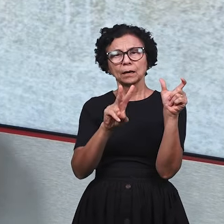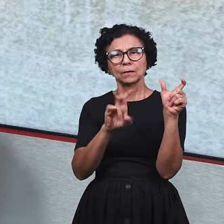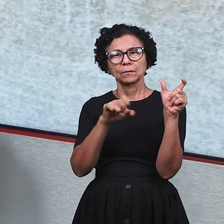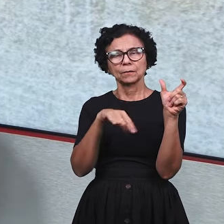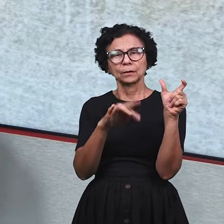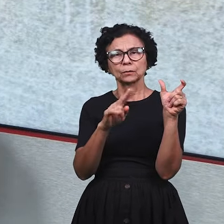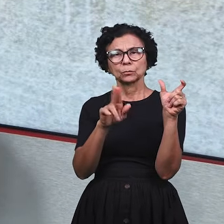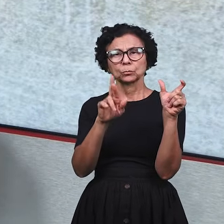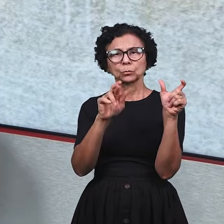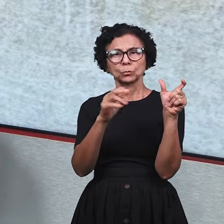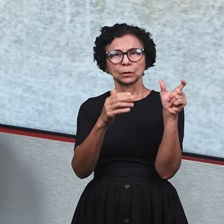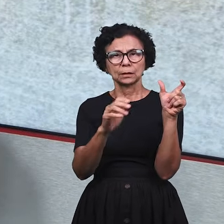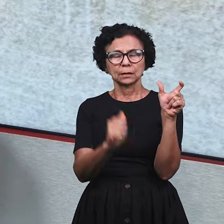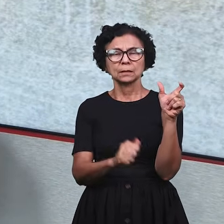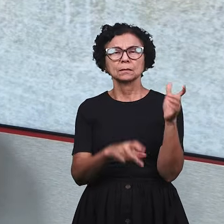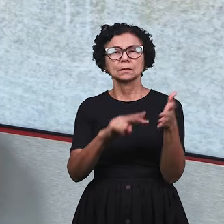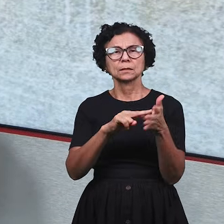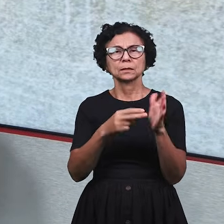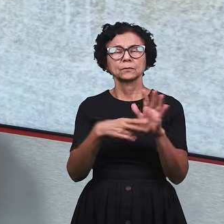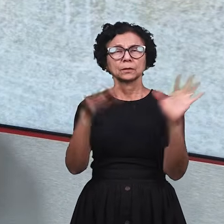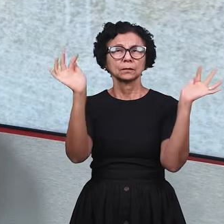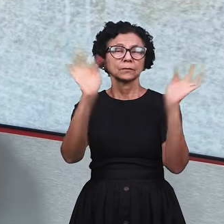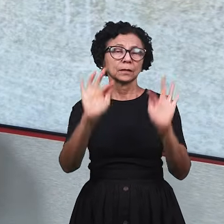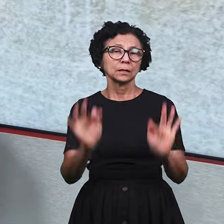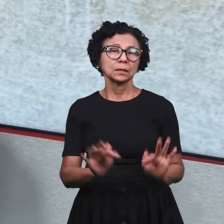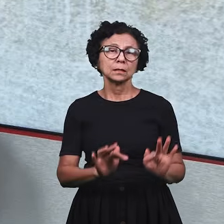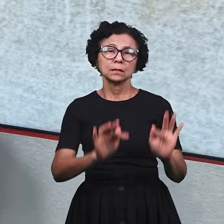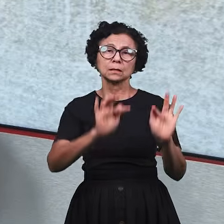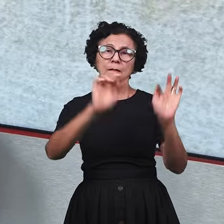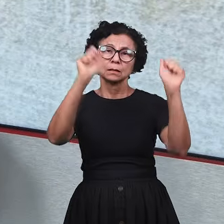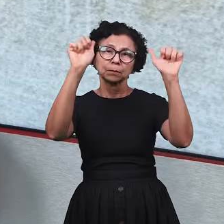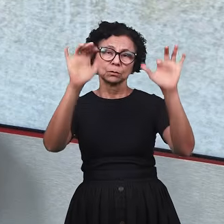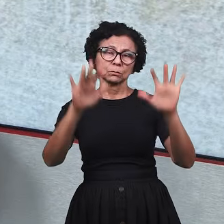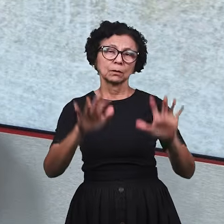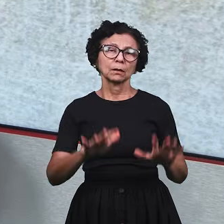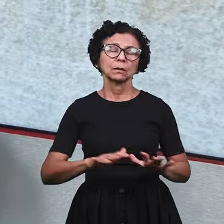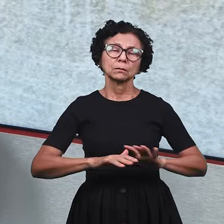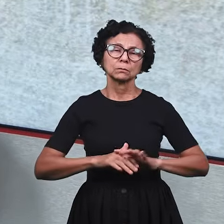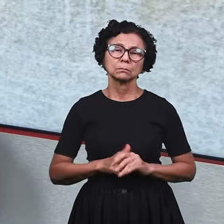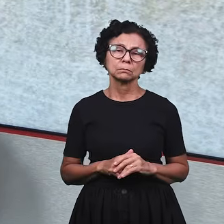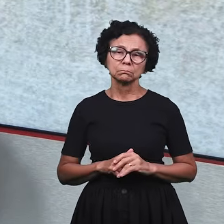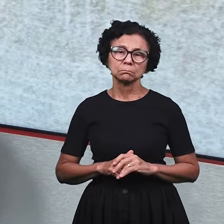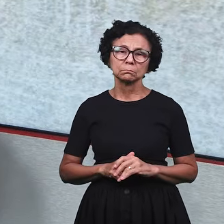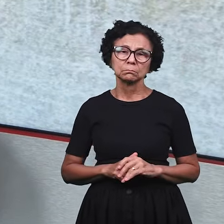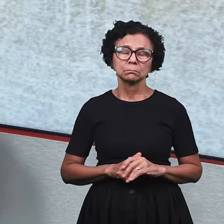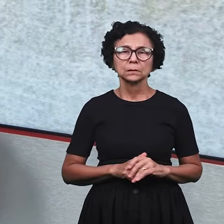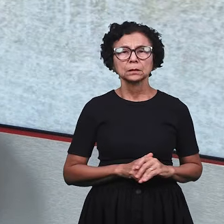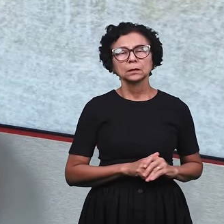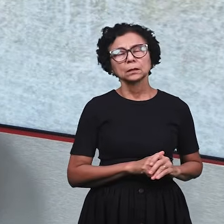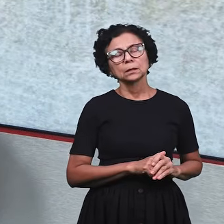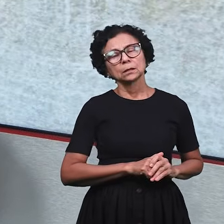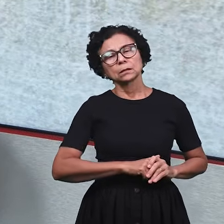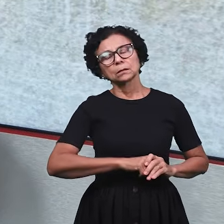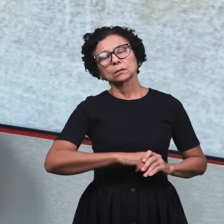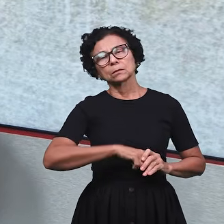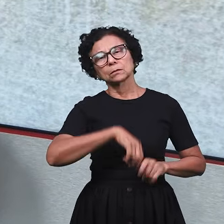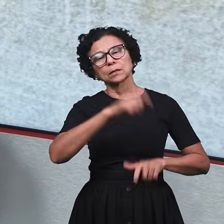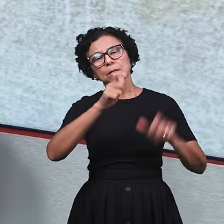ou também significa abençoado. Portanto, as pessoas que Jesus chama de